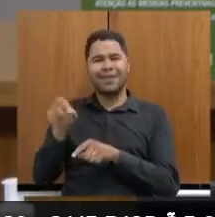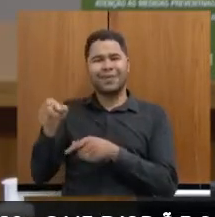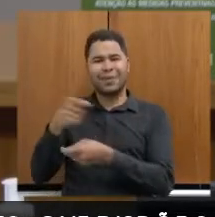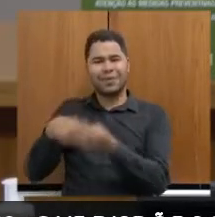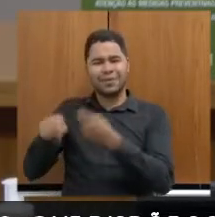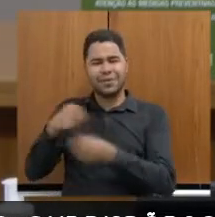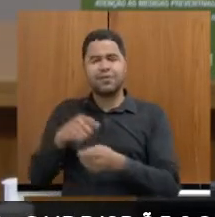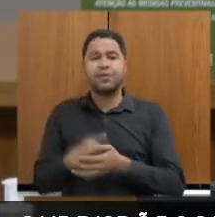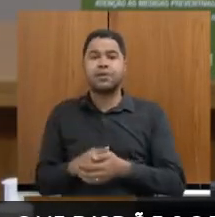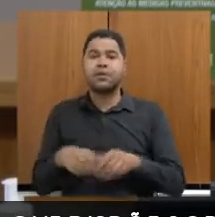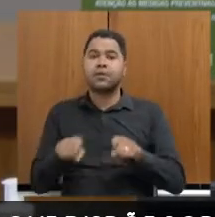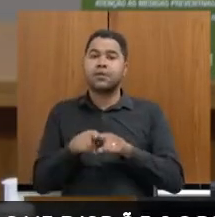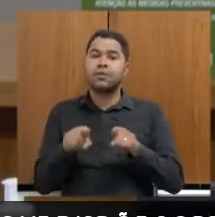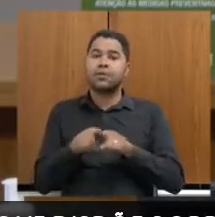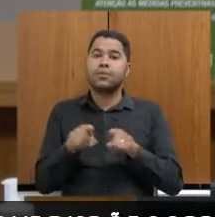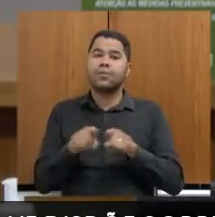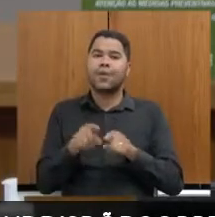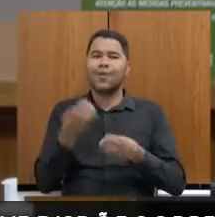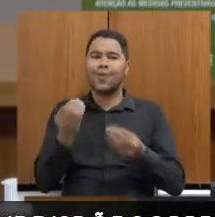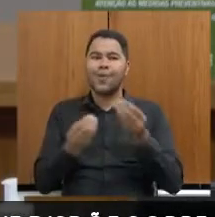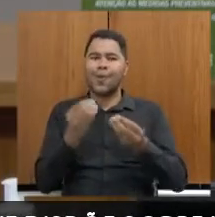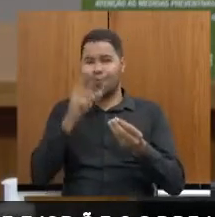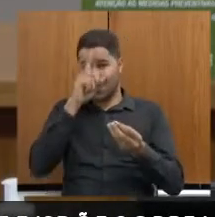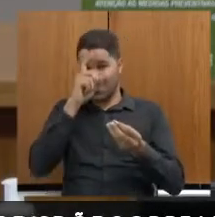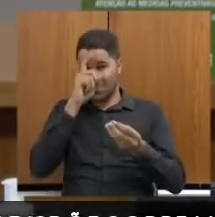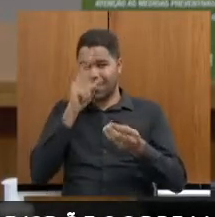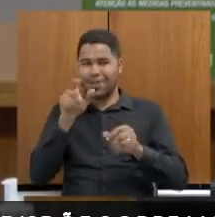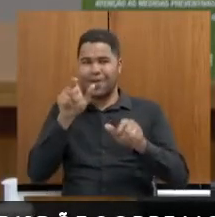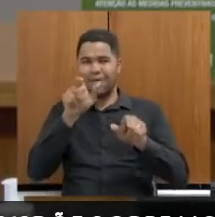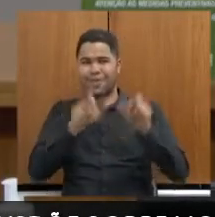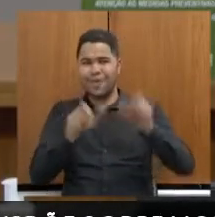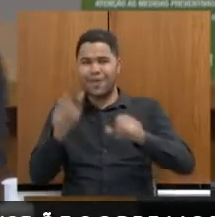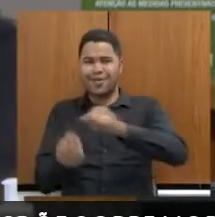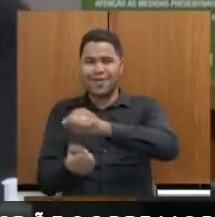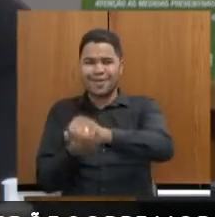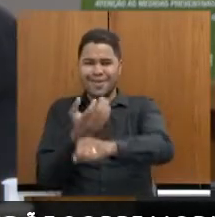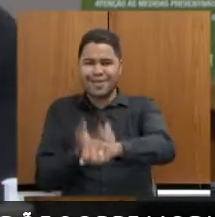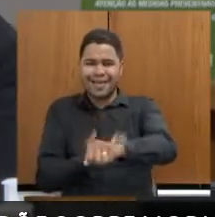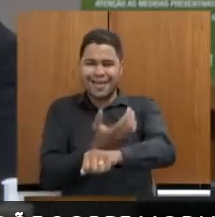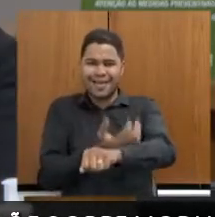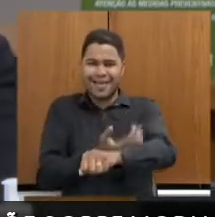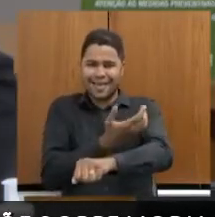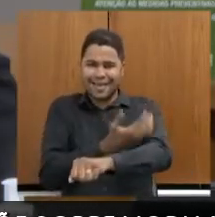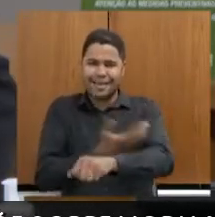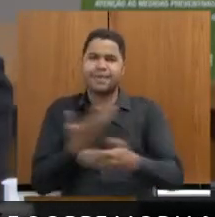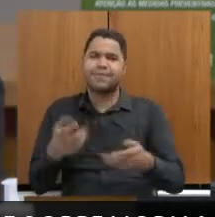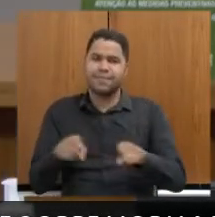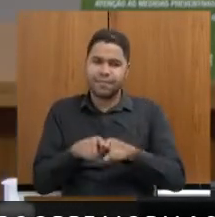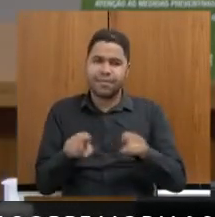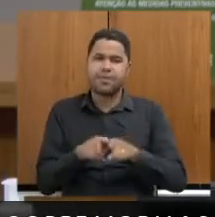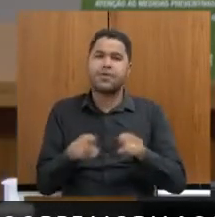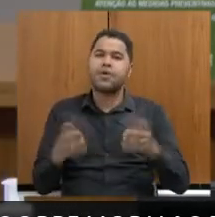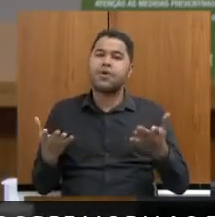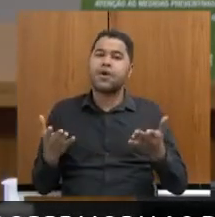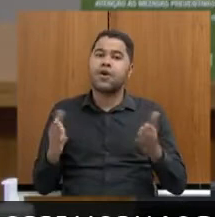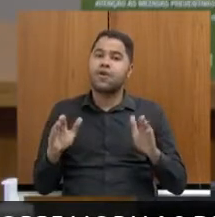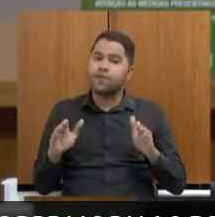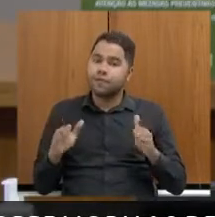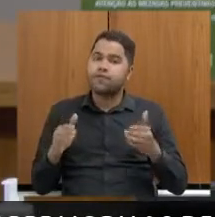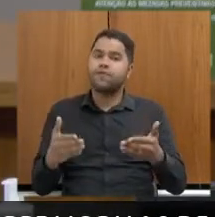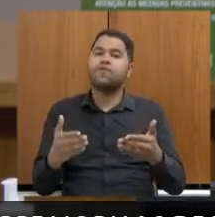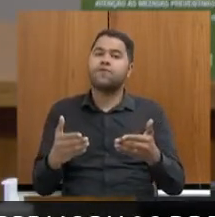que eles estavam com essa intenção do Queimados e faz parte assim do nosso planejamento da linha de cuidado fortalecer